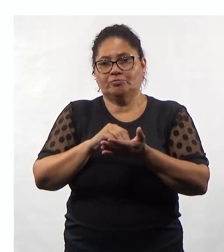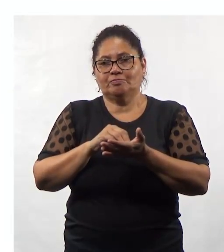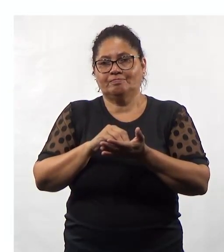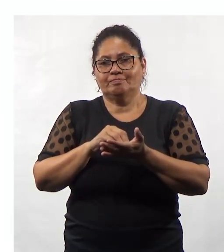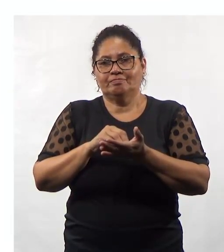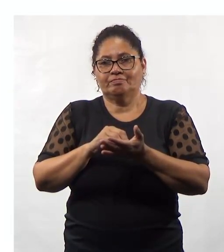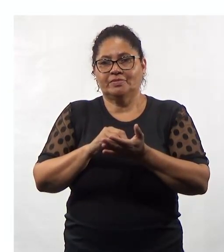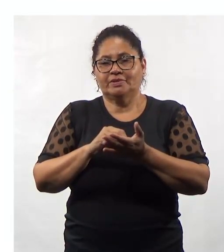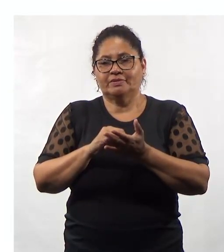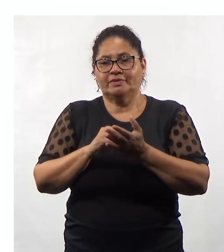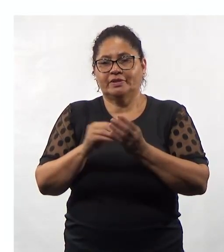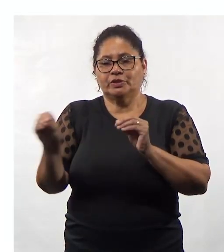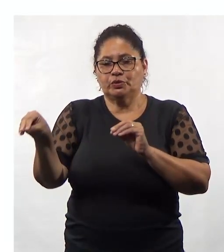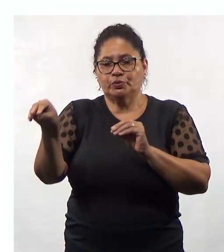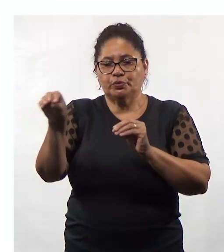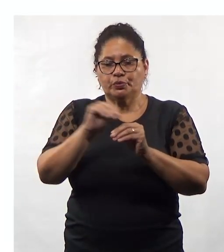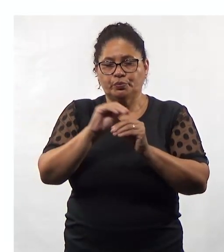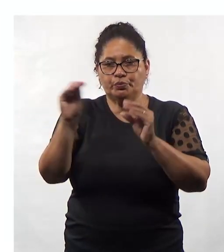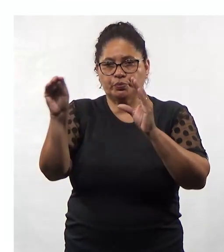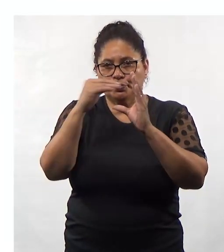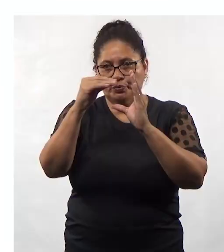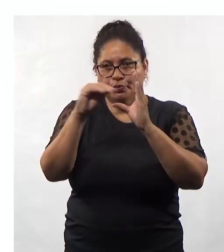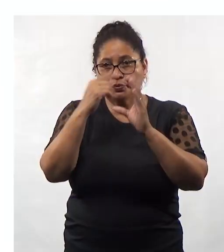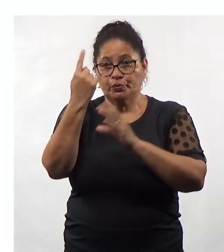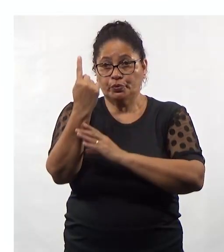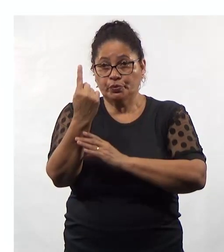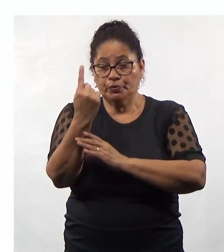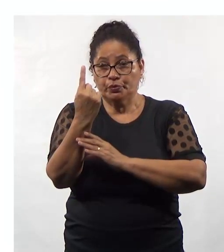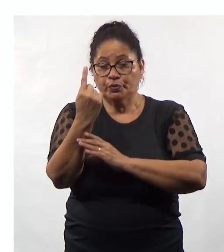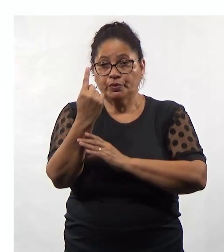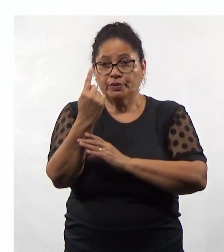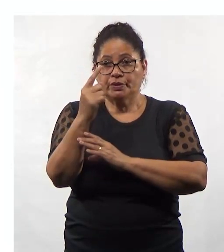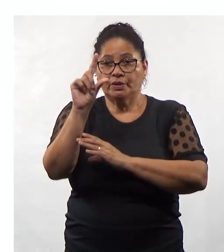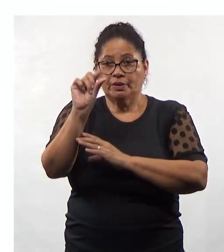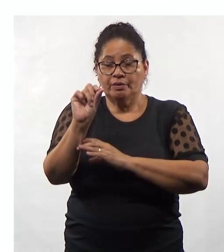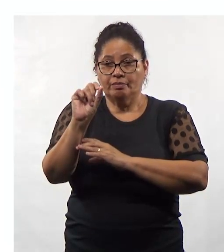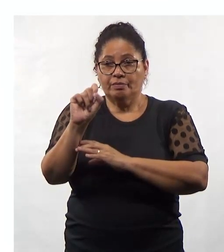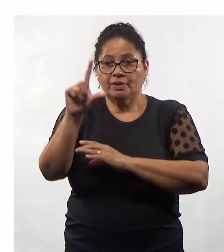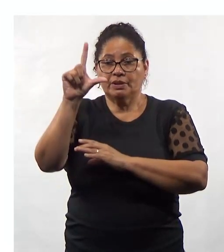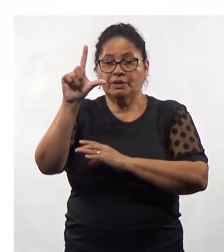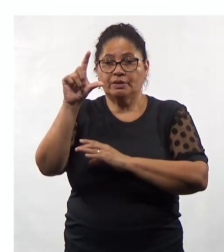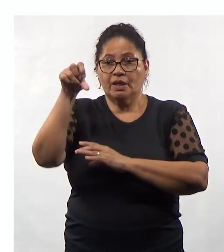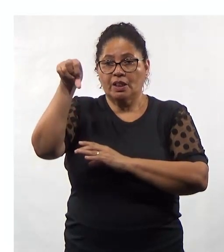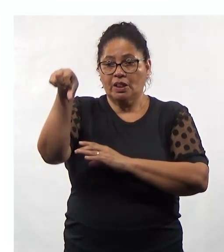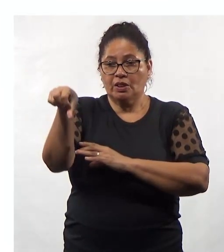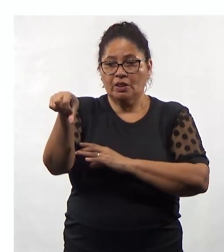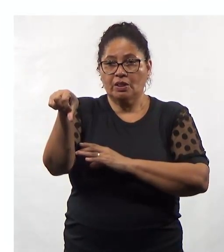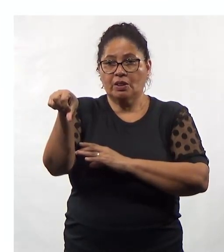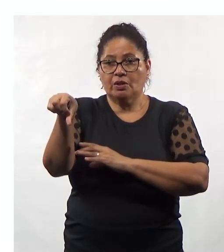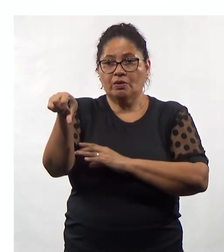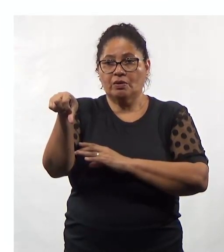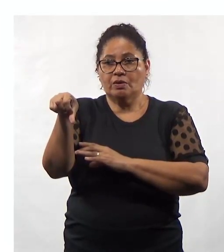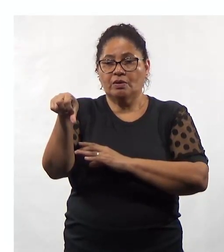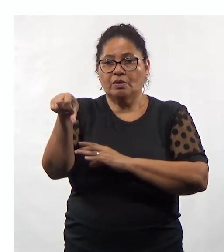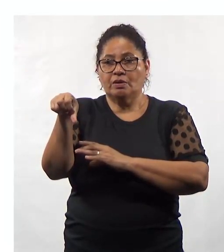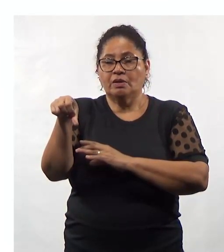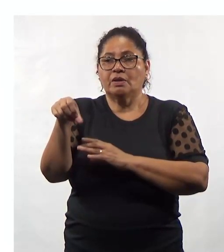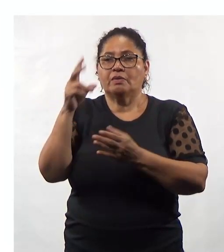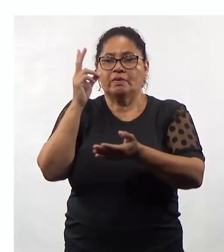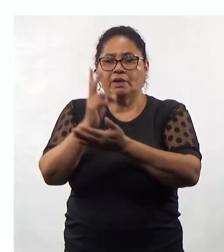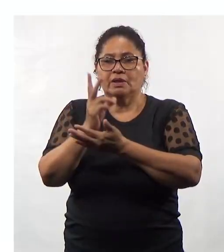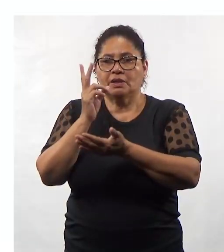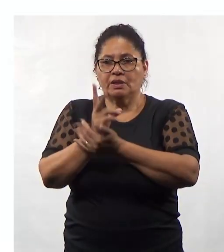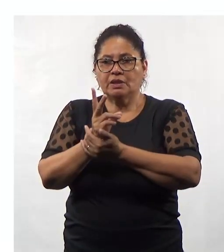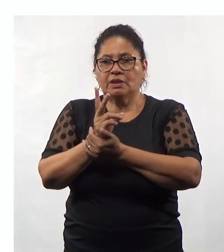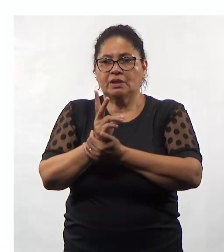Faltou, mas a gente acabou de incluir, né? Então, nota mínima é 1 e a nota máxima é 9. E aí a gente faz